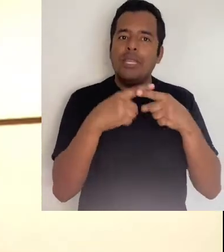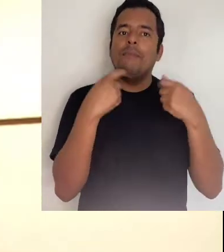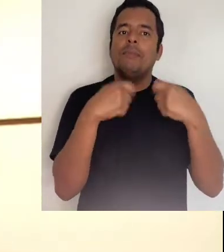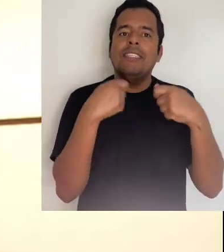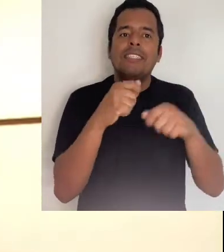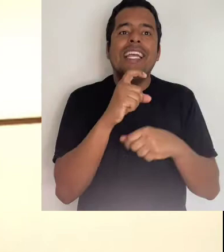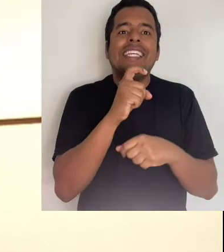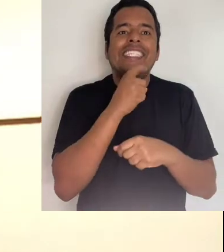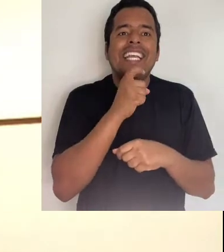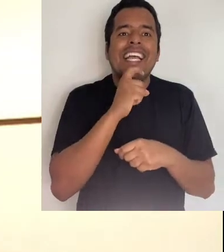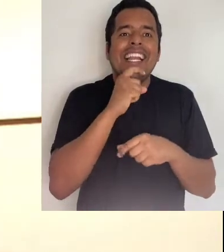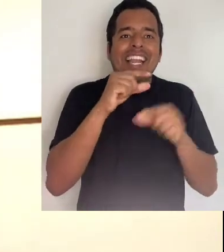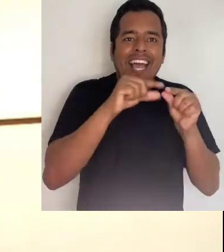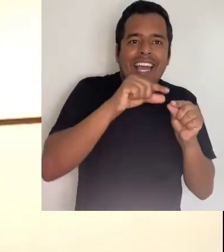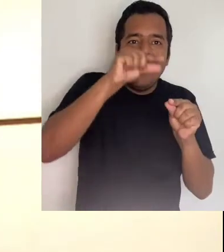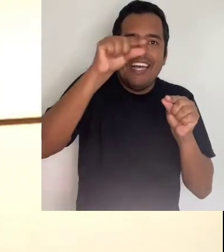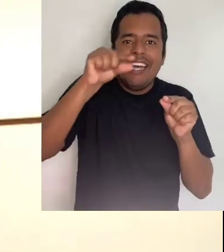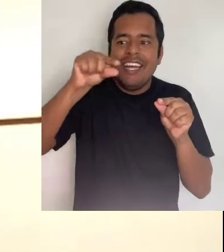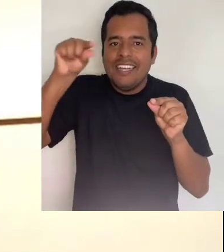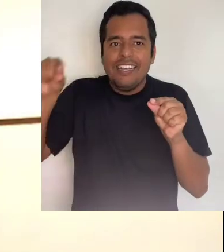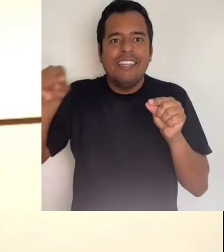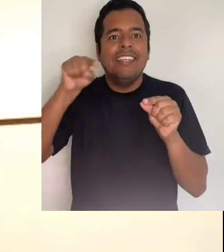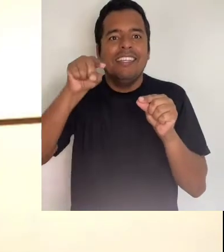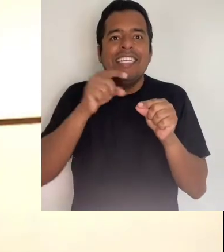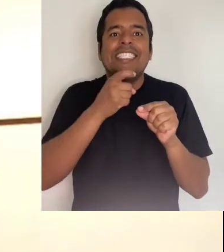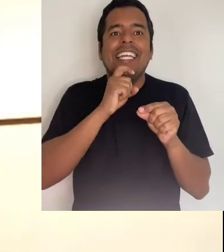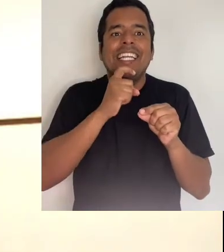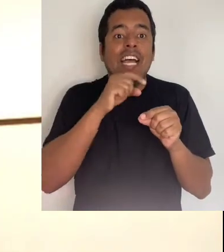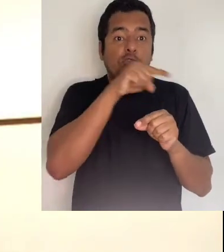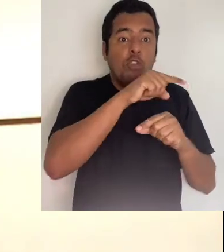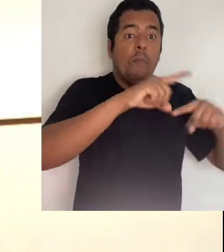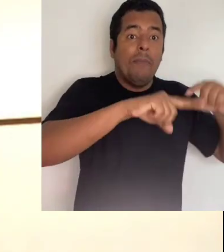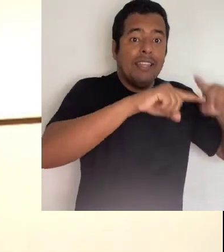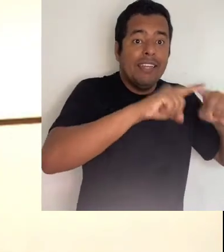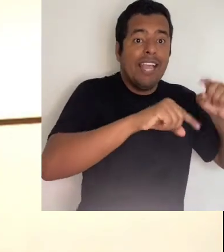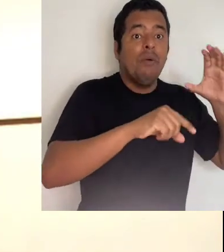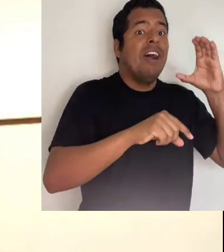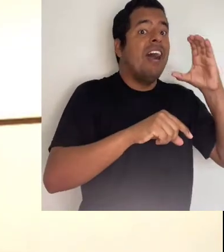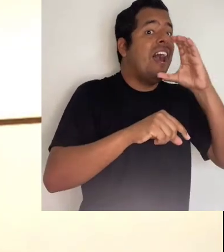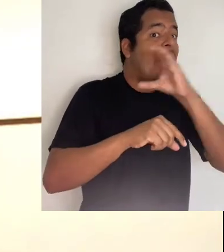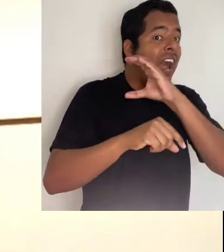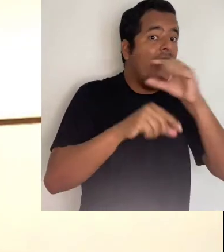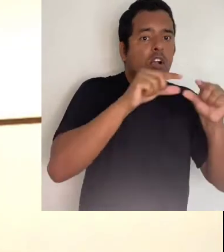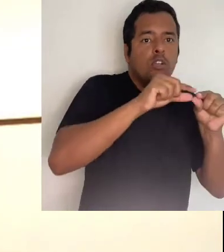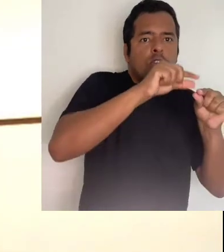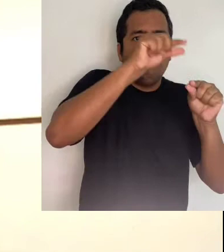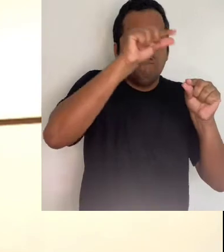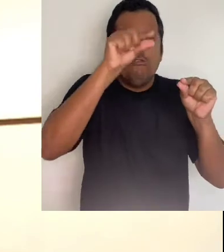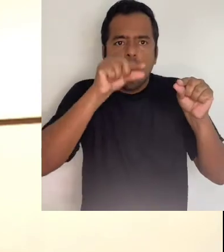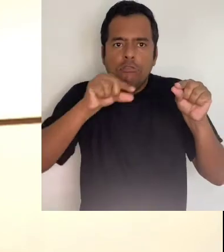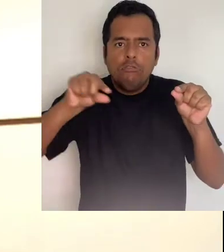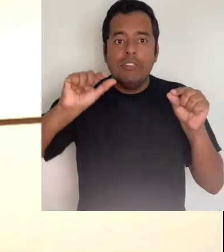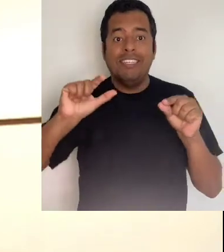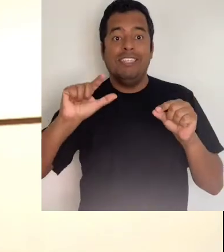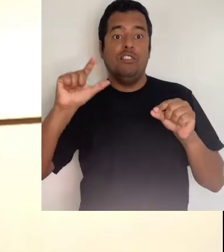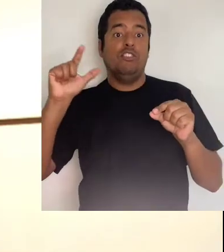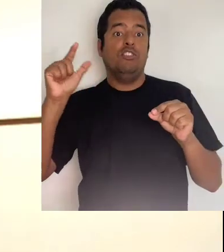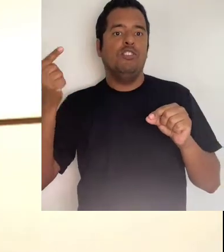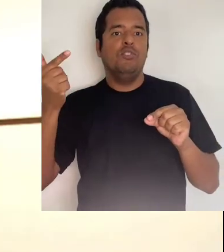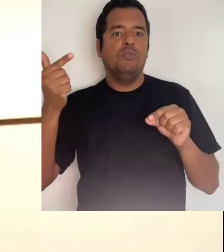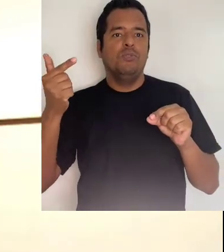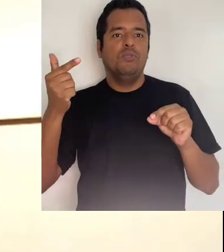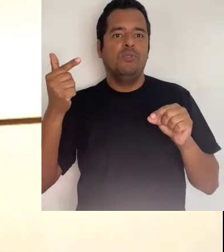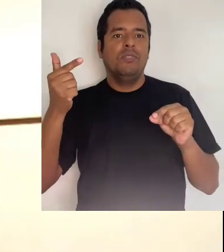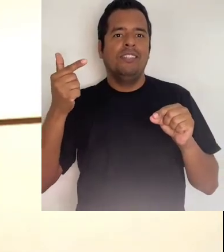professor? Justamente porque eu preciso resfriar esse condensador, para que o material que está aqui aquecido, ele possa ser